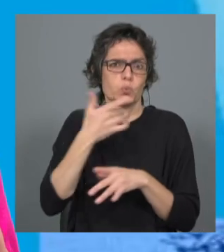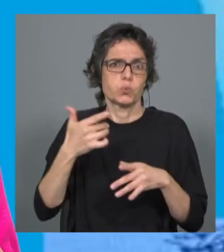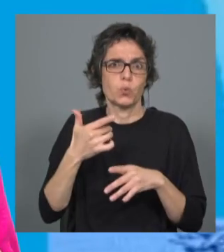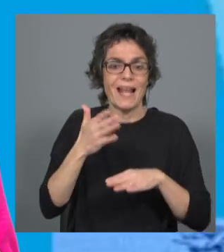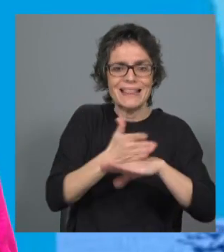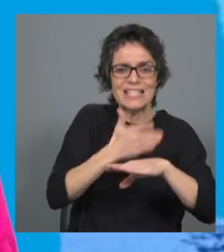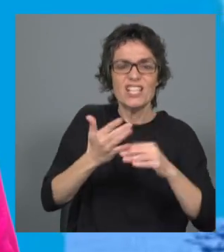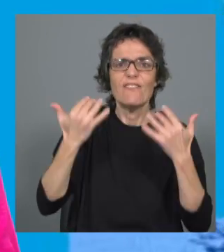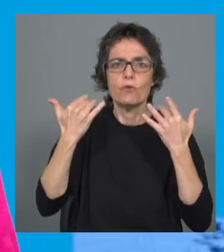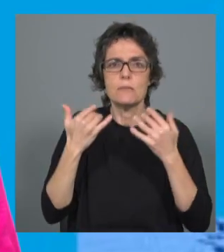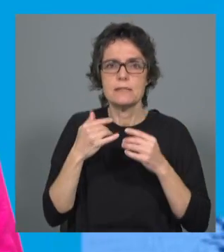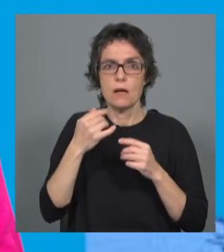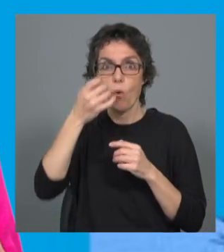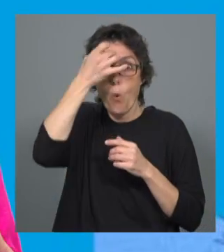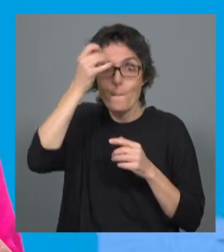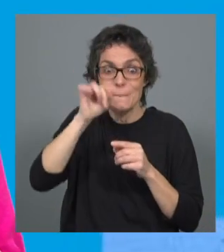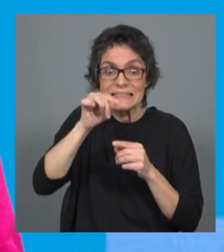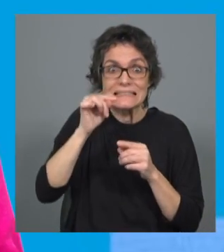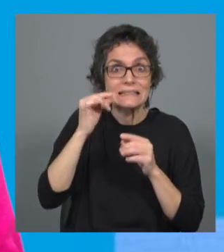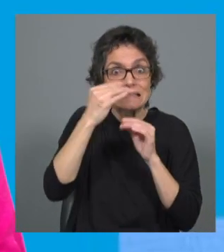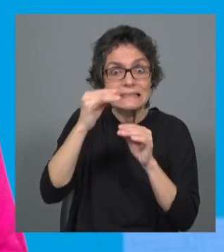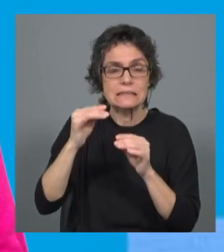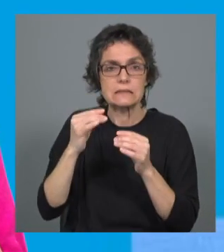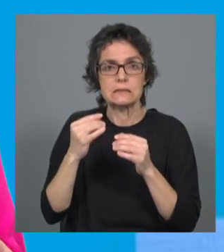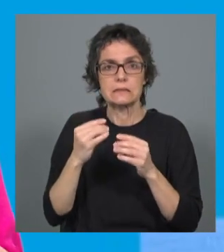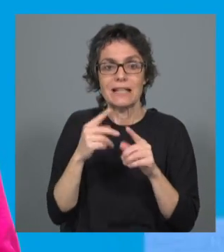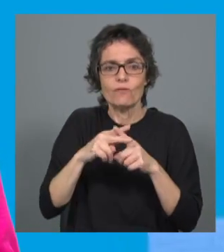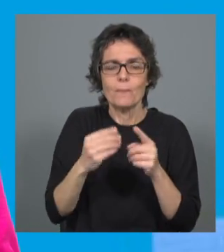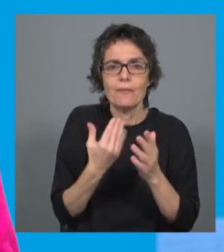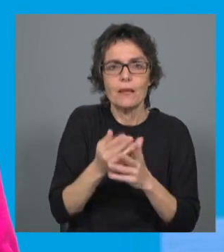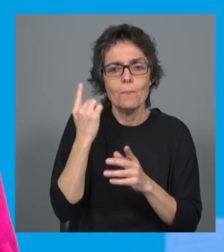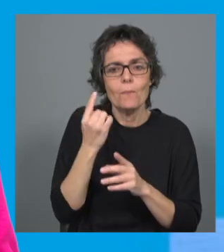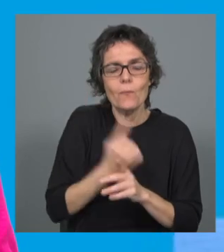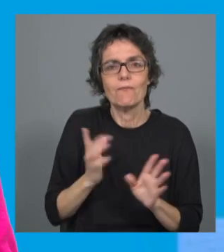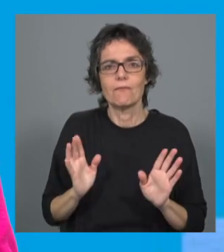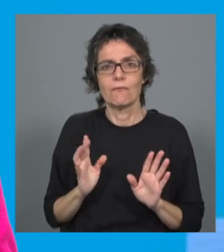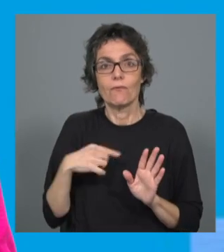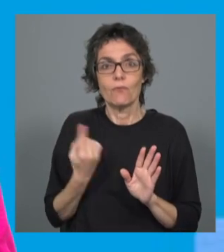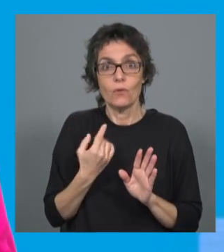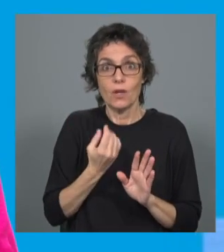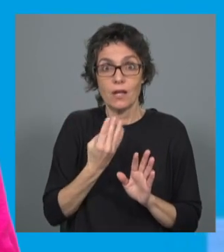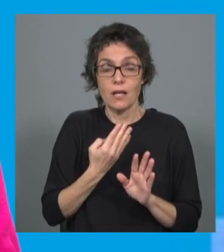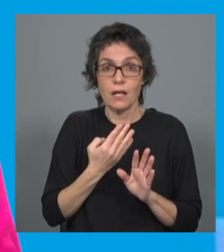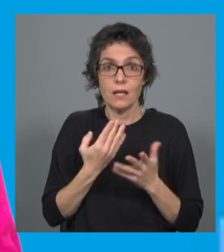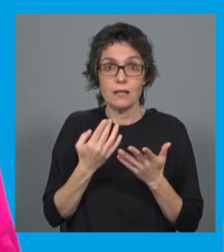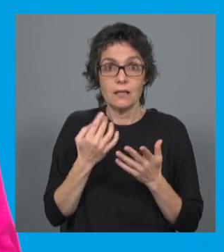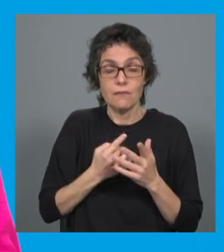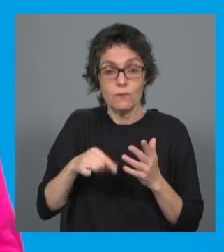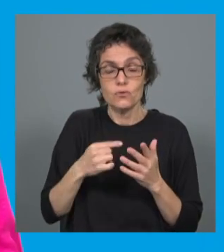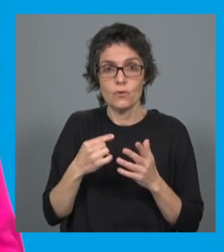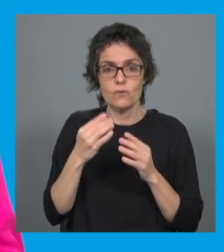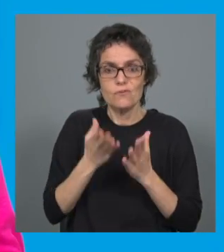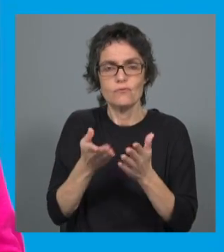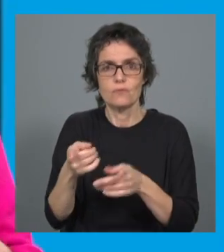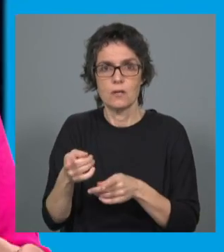muito complicado. E este espaço que nós temos em Educação Moral e Religiosa Católica é esse espaço também de